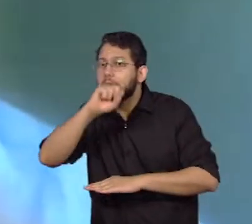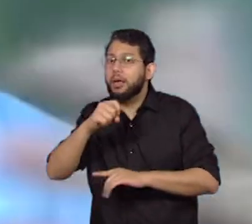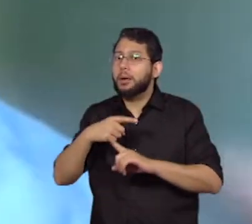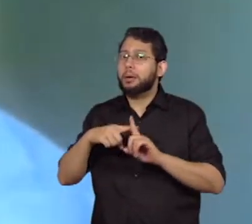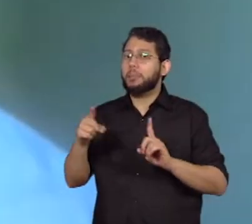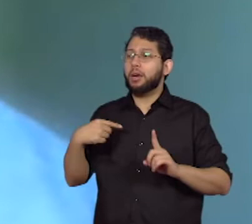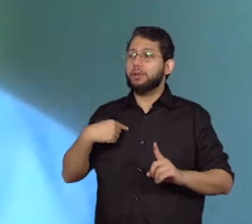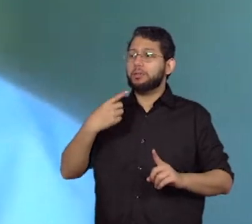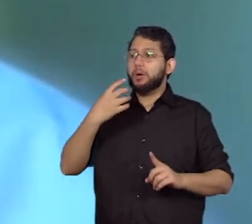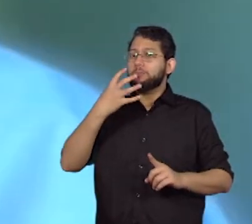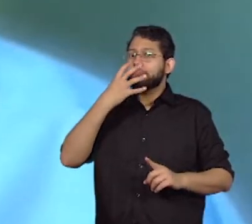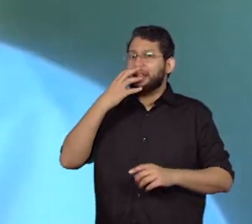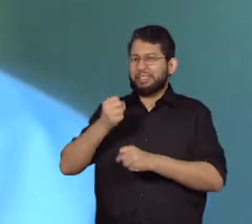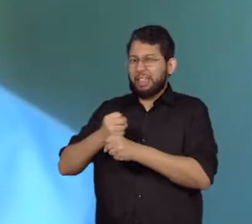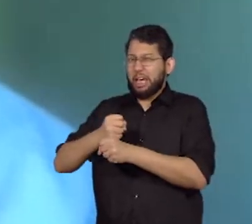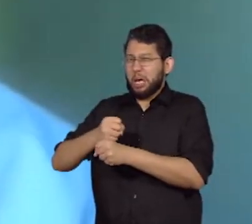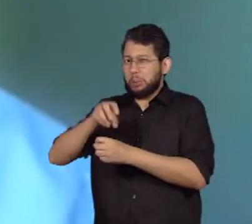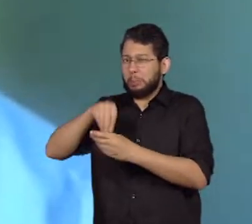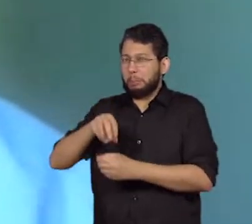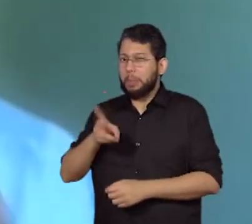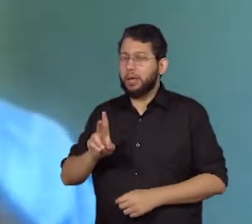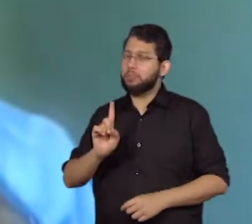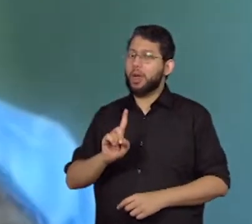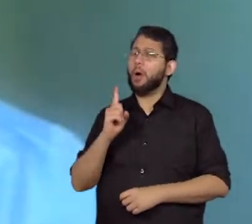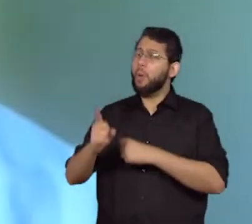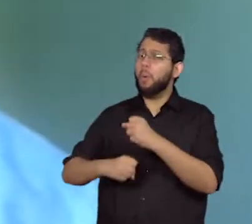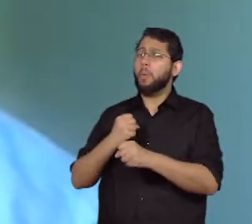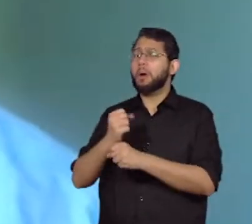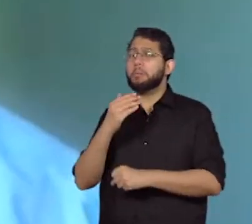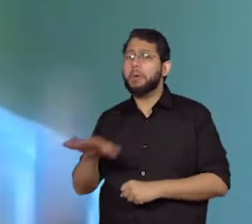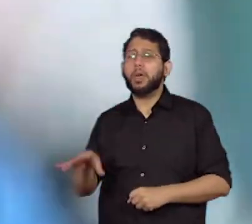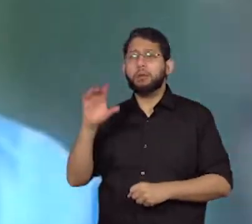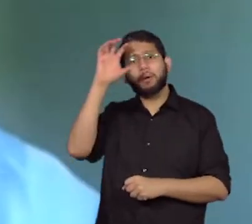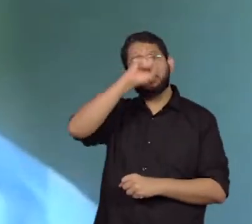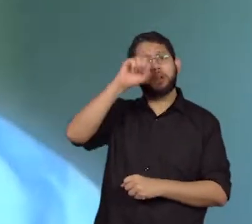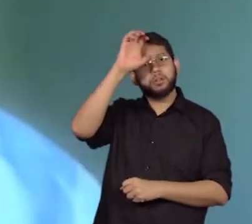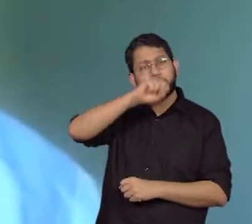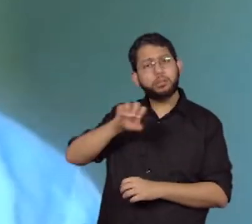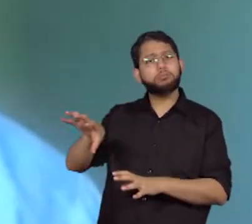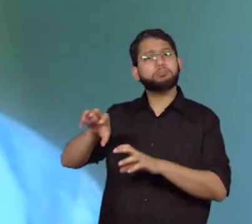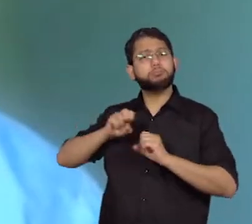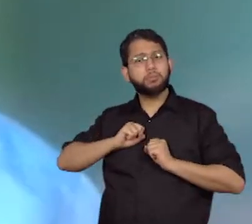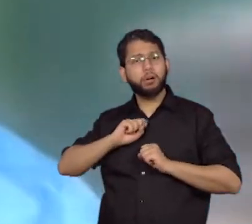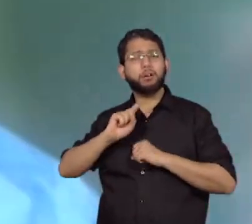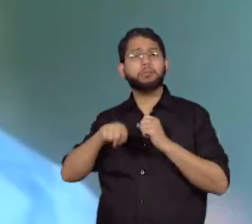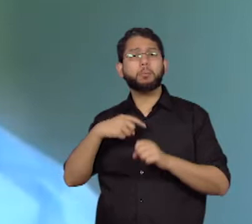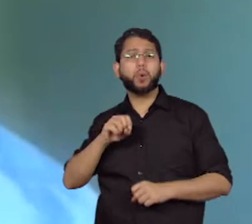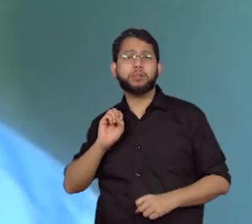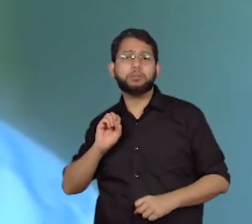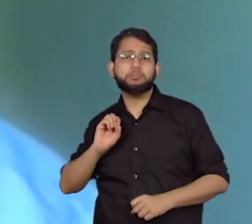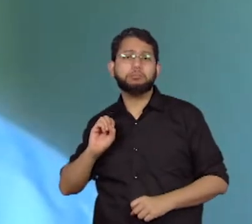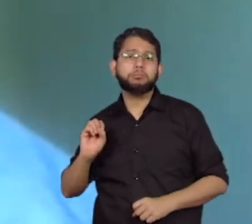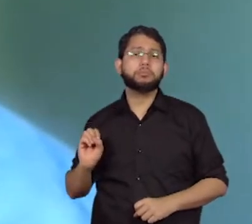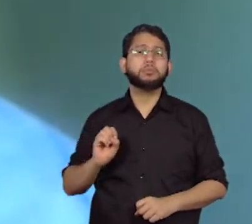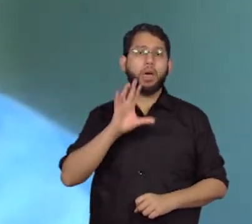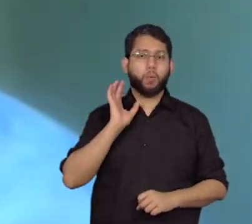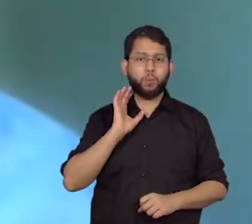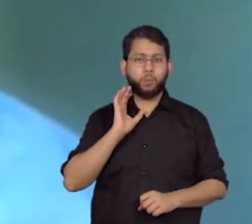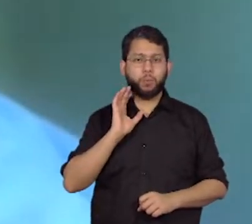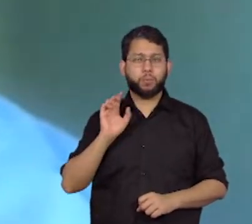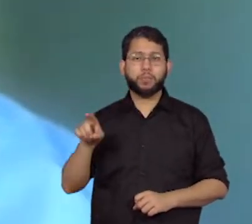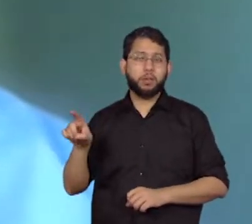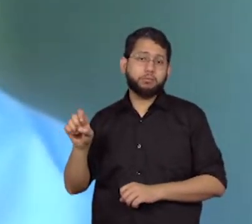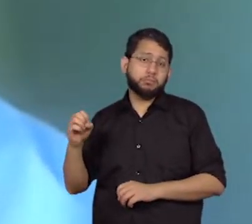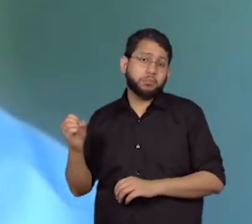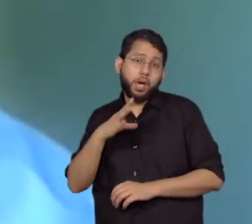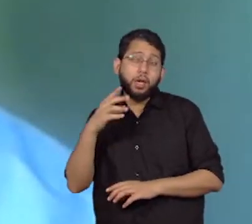usualmente não fico grandes temporadas no mundo corporativo, fiquei mais 1 ano e meio, aprendi muito e saí. Eu saí da Diageo